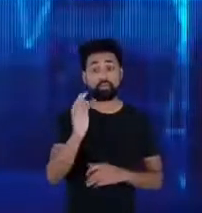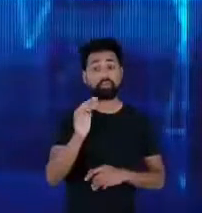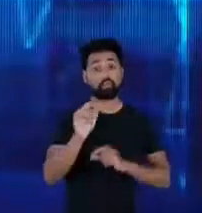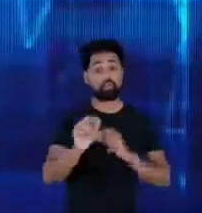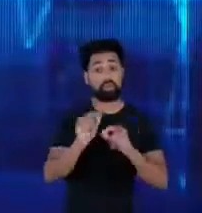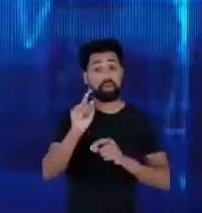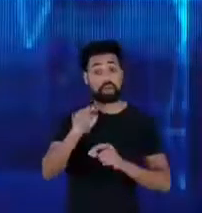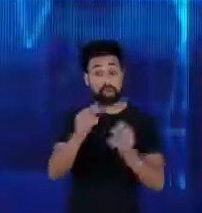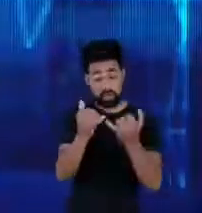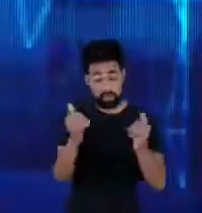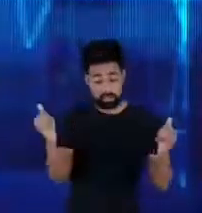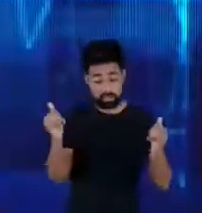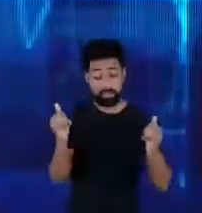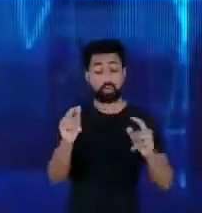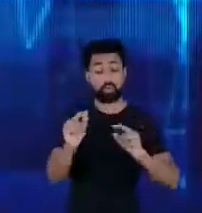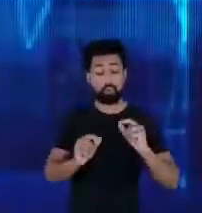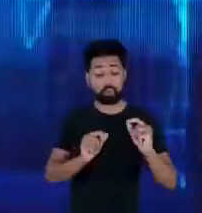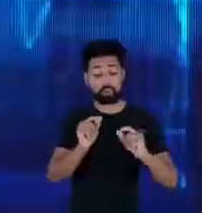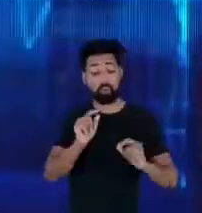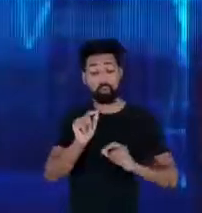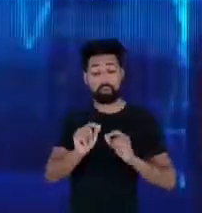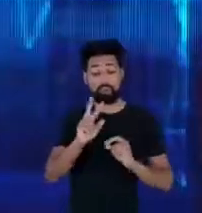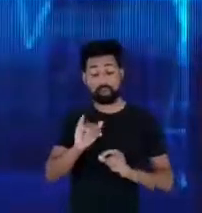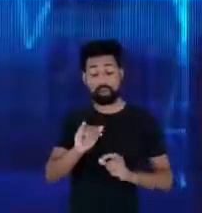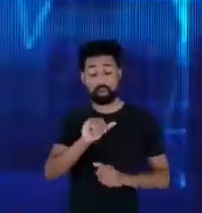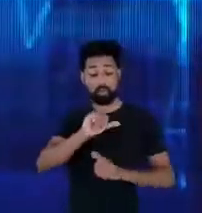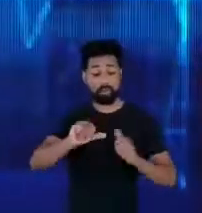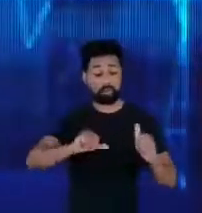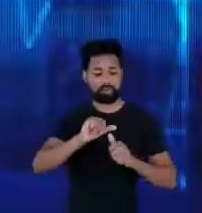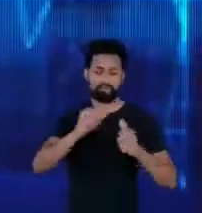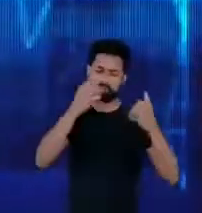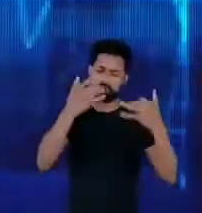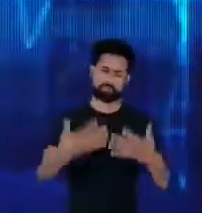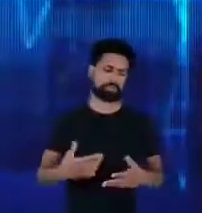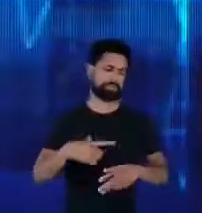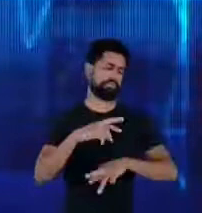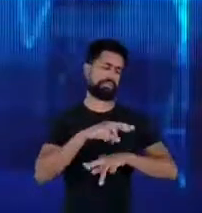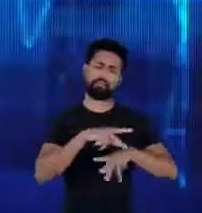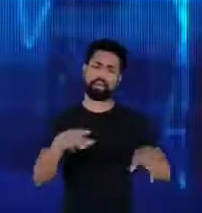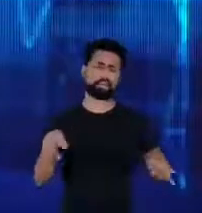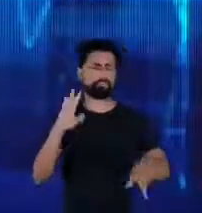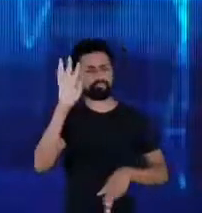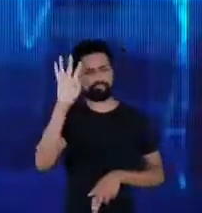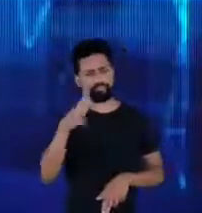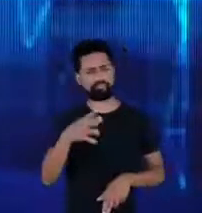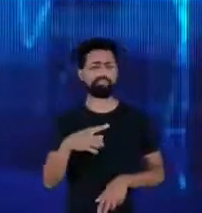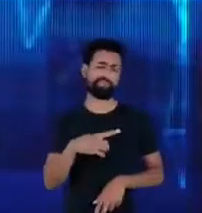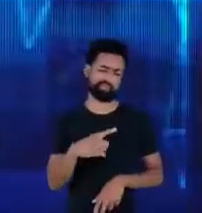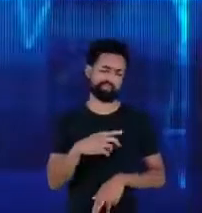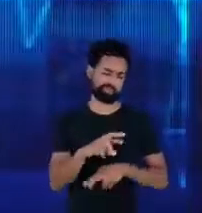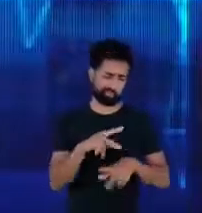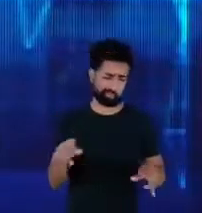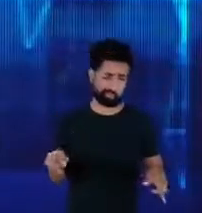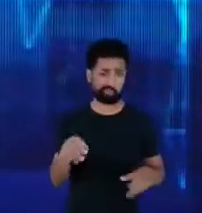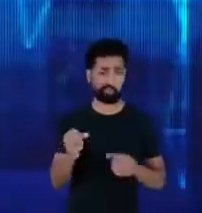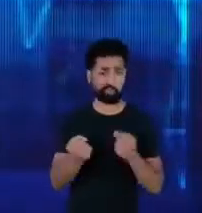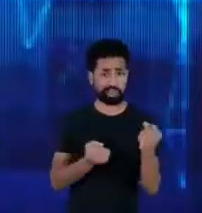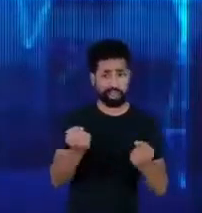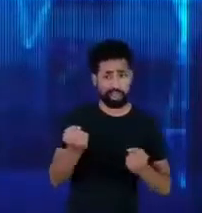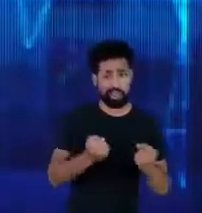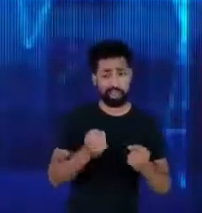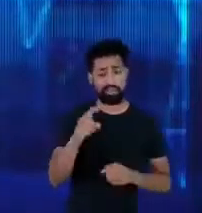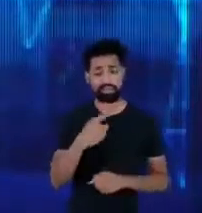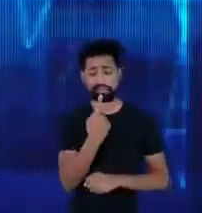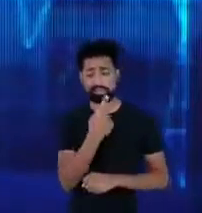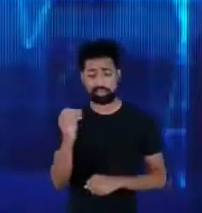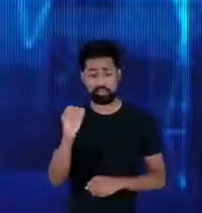eletrificação. O que vai mudar, como foi falado, existem várias soluções para a eletrificação. Os veículos 100%